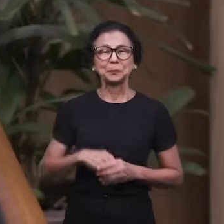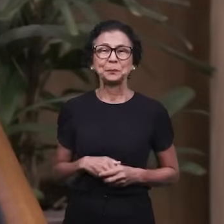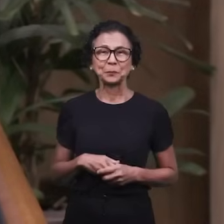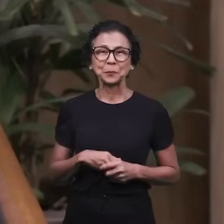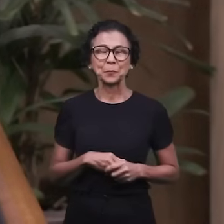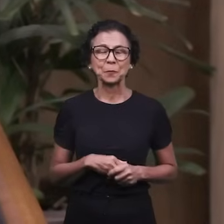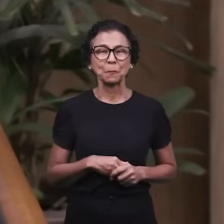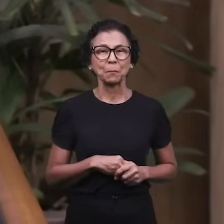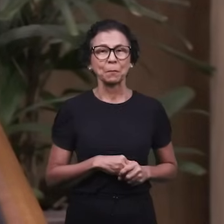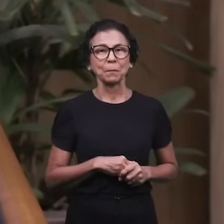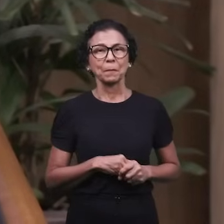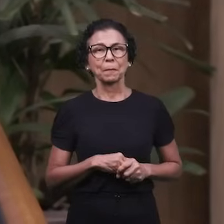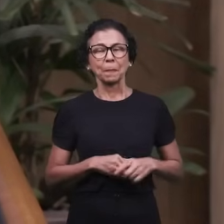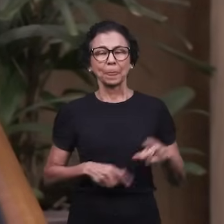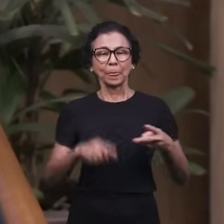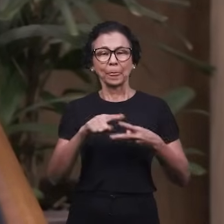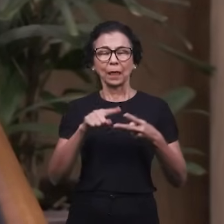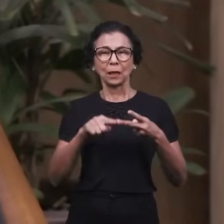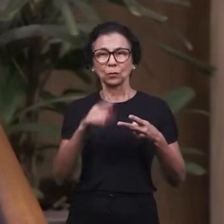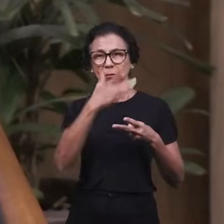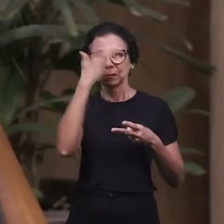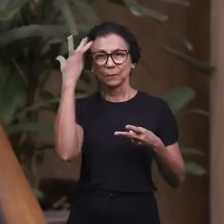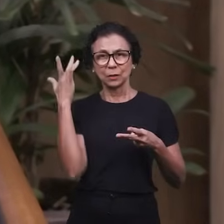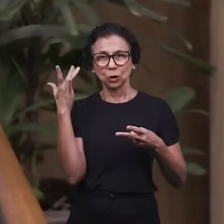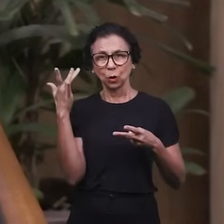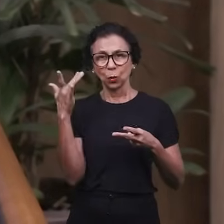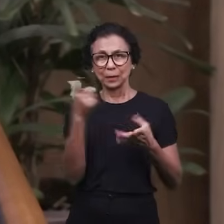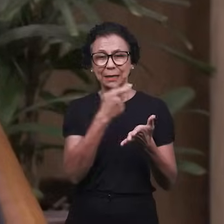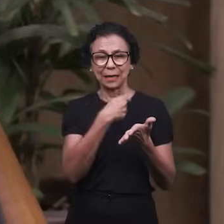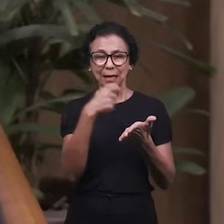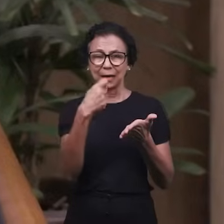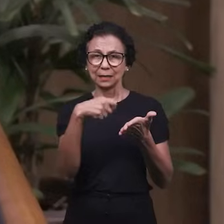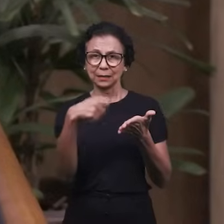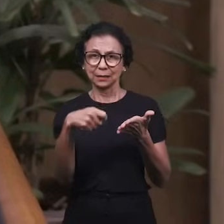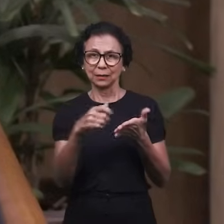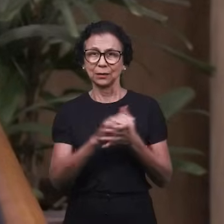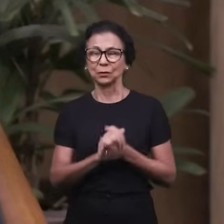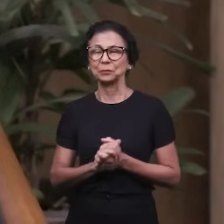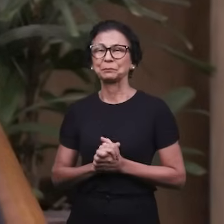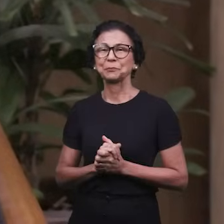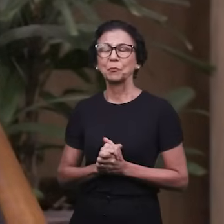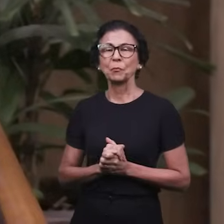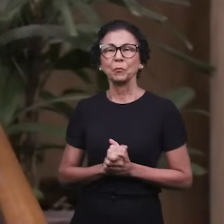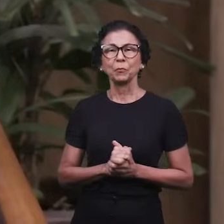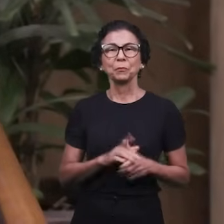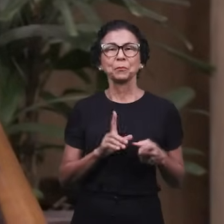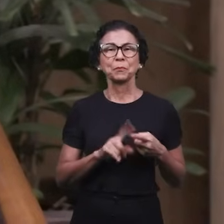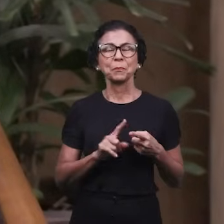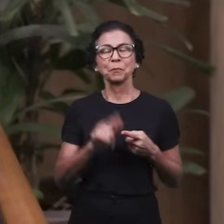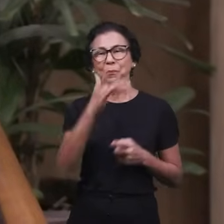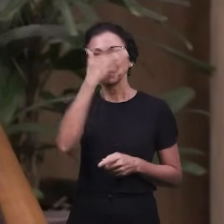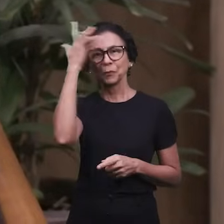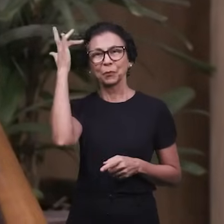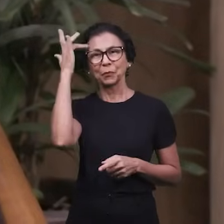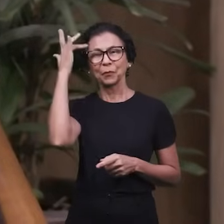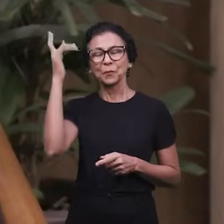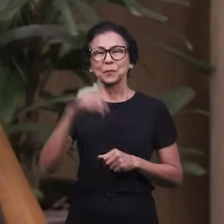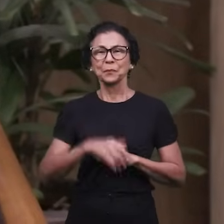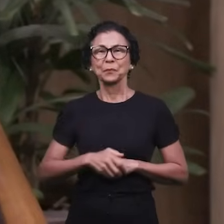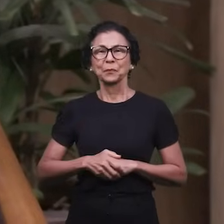você aqui 2 participações que vieram por escrito. Veja aí na tela. A primeira participação veio